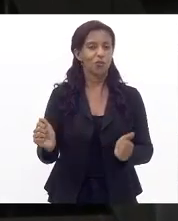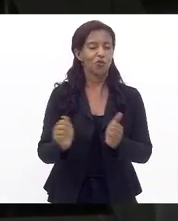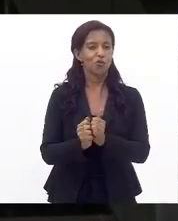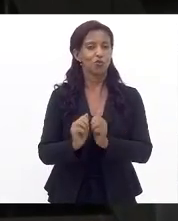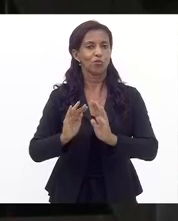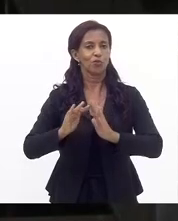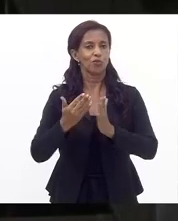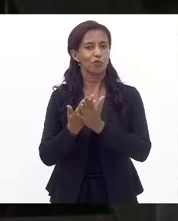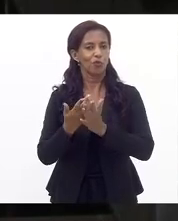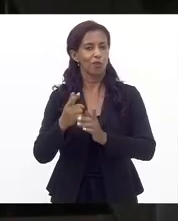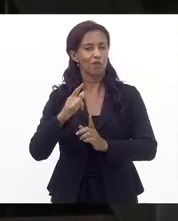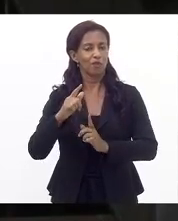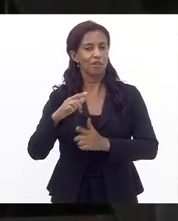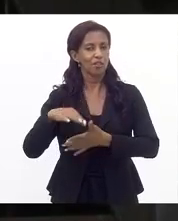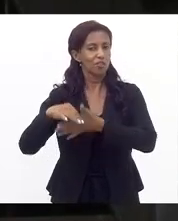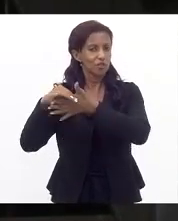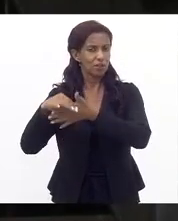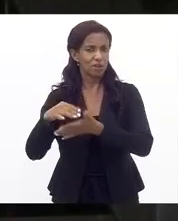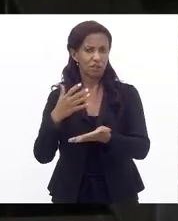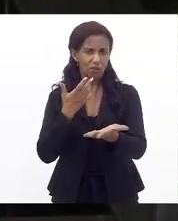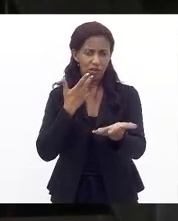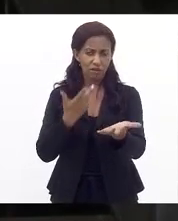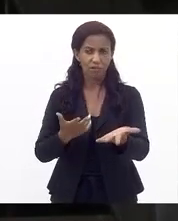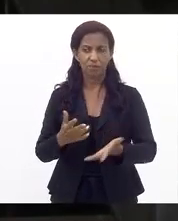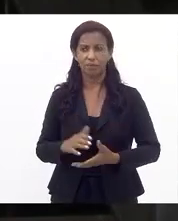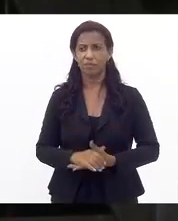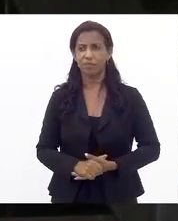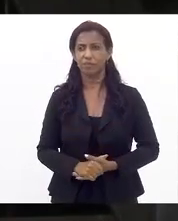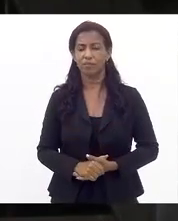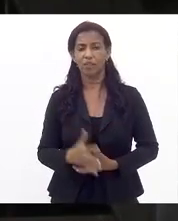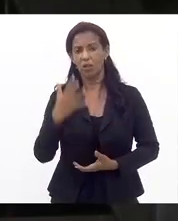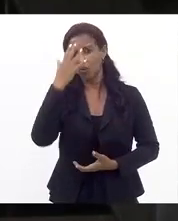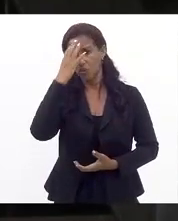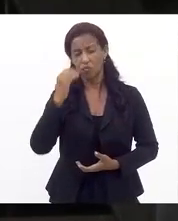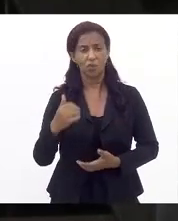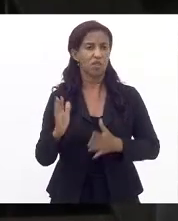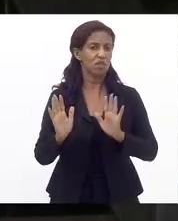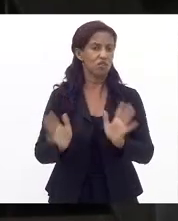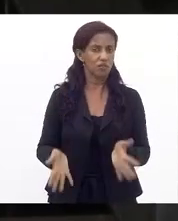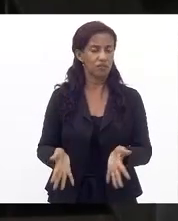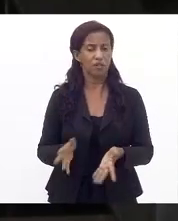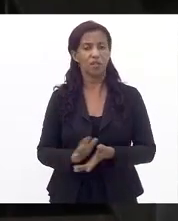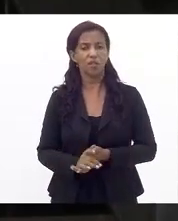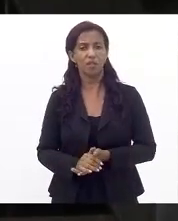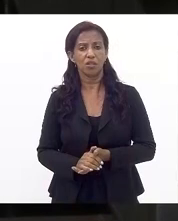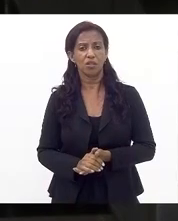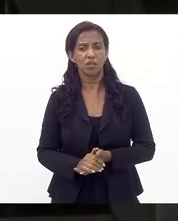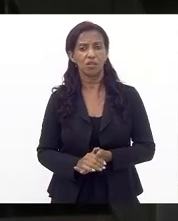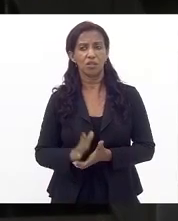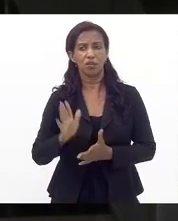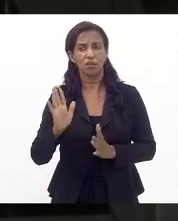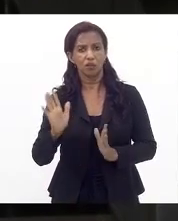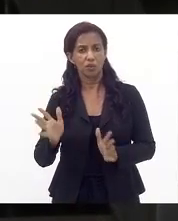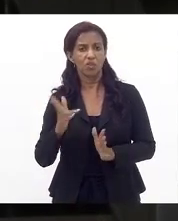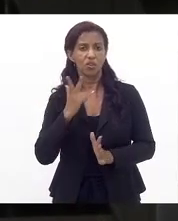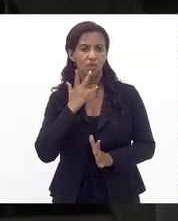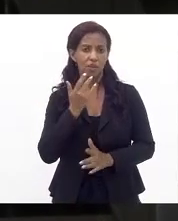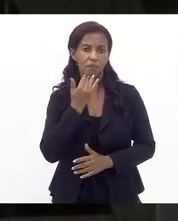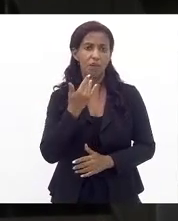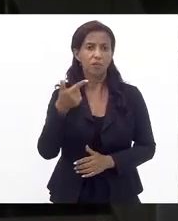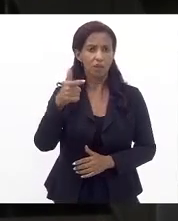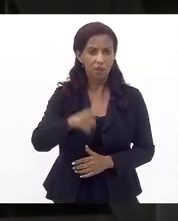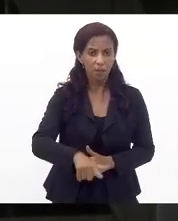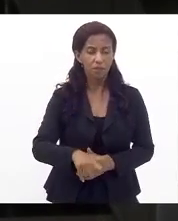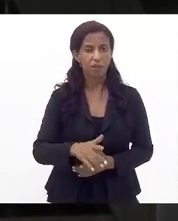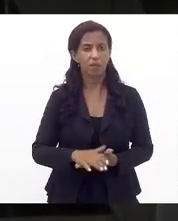queria ouvir o presente é de Aureliano mencionar algo A esse respeito não sei se já o fez e se exija o Face peça que repita